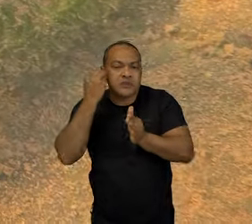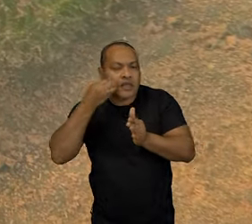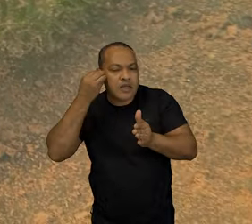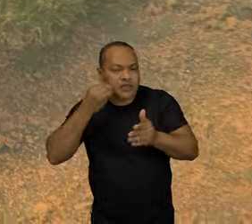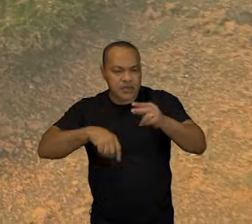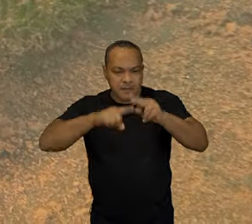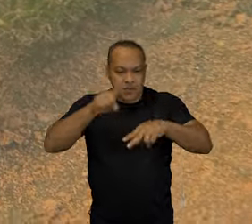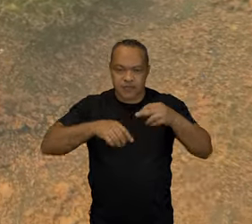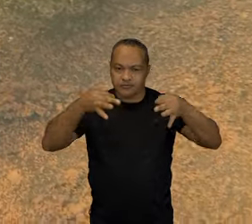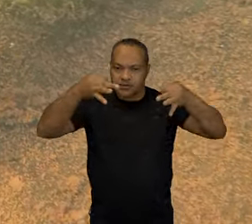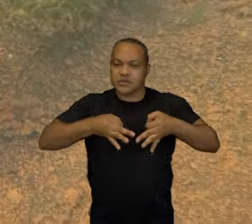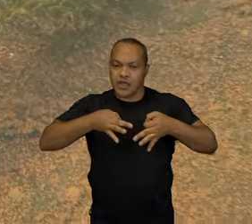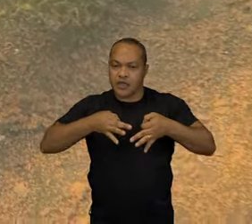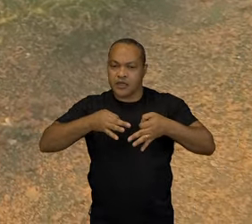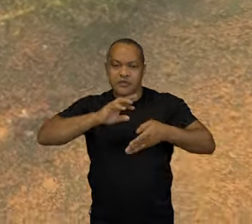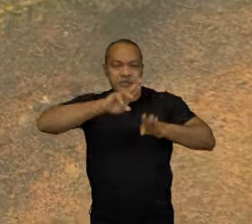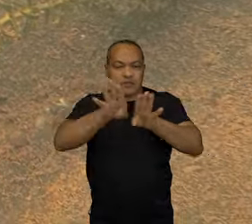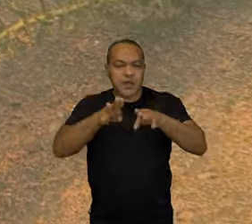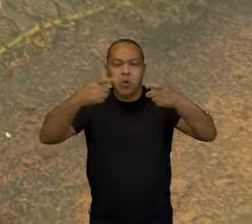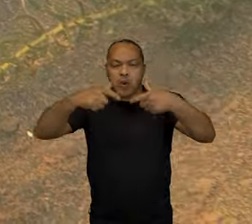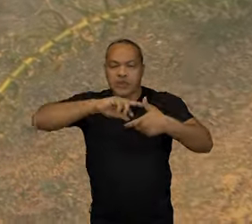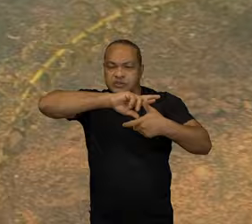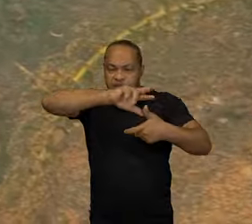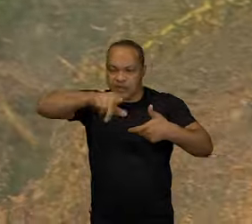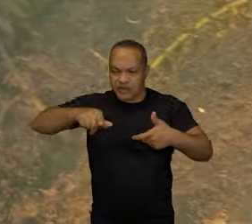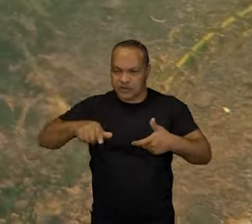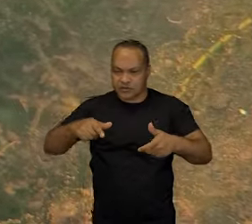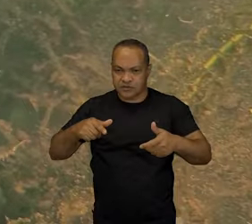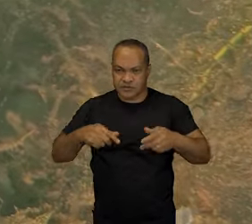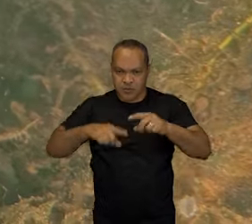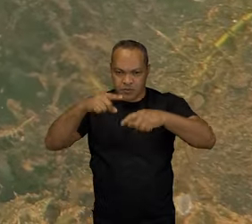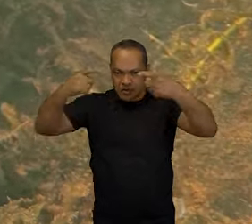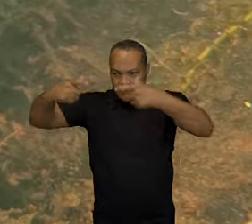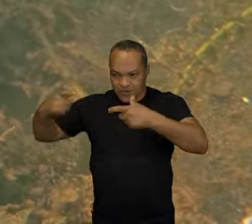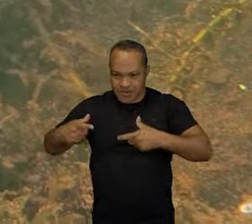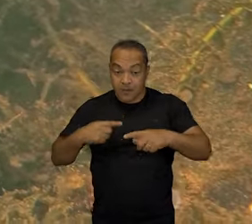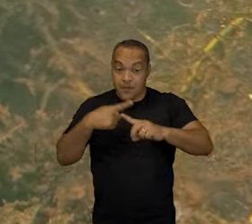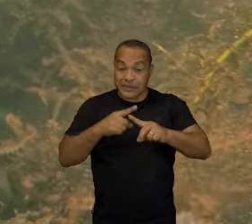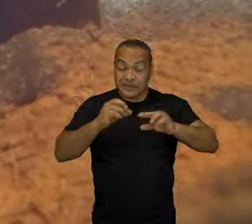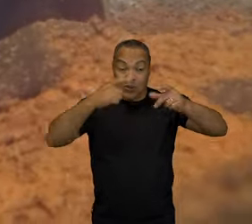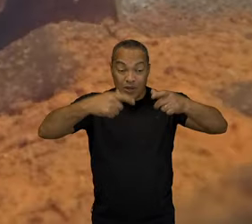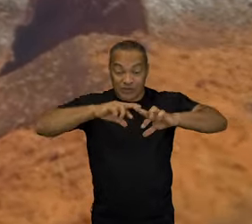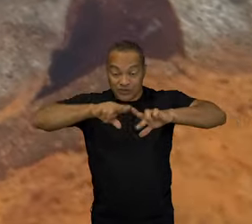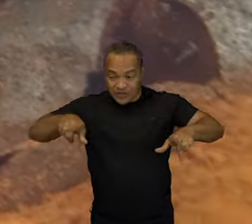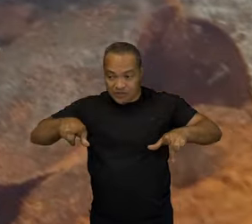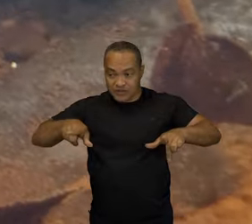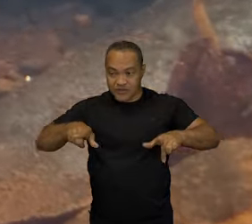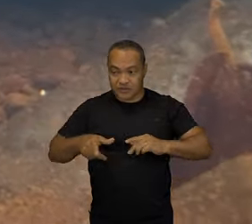e equipamentos adequados aos diferentes ambientes aquáticos, pois ambientes diferentes